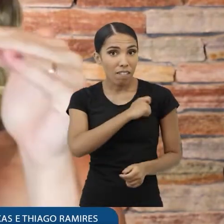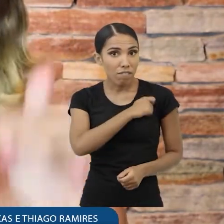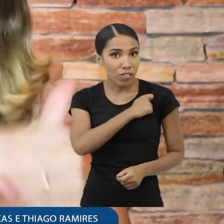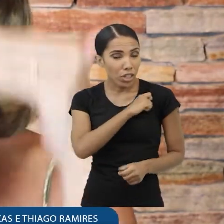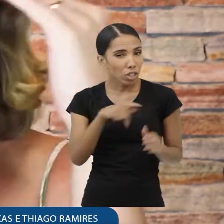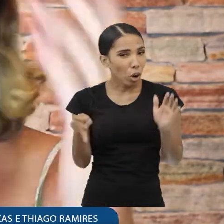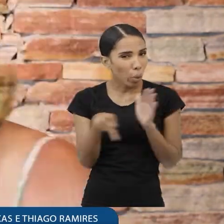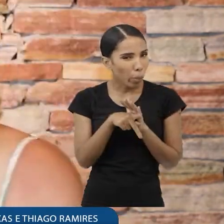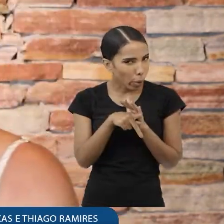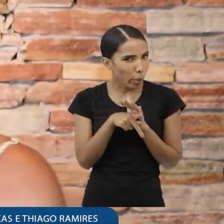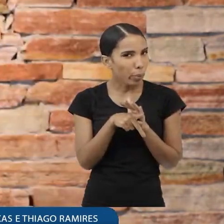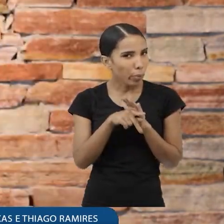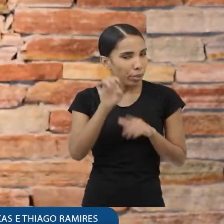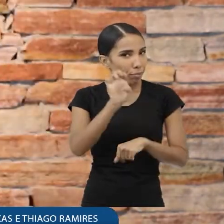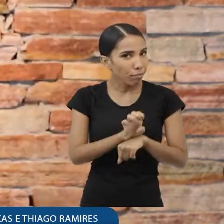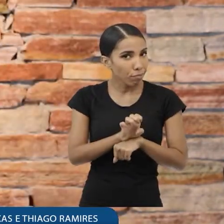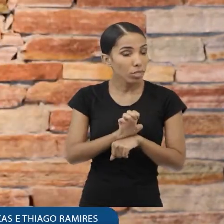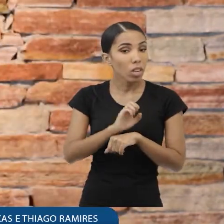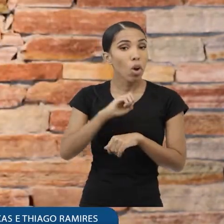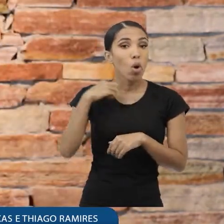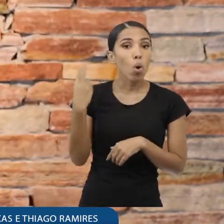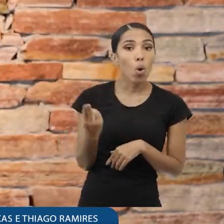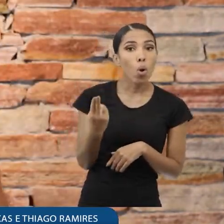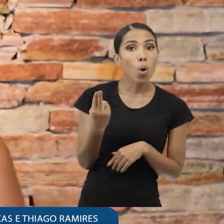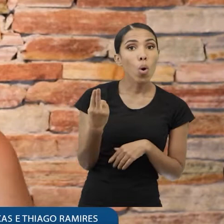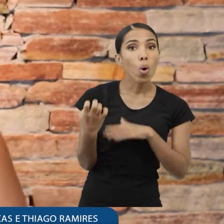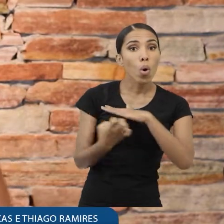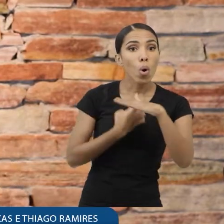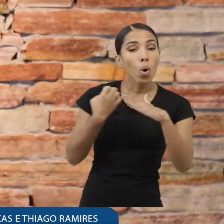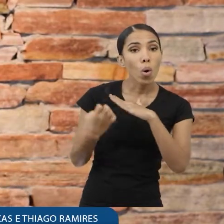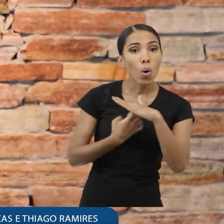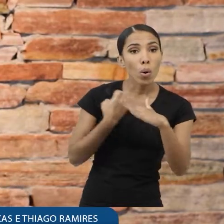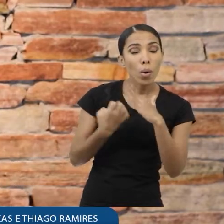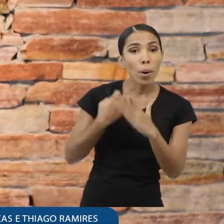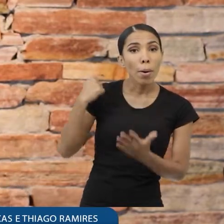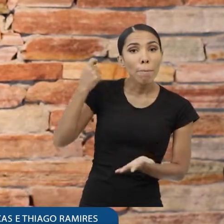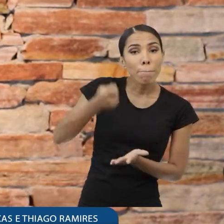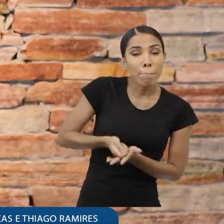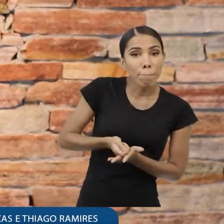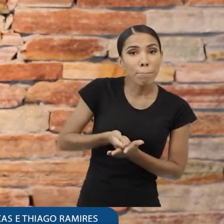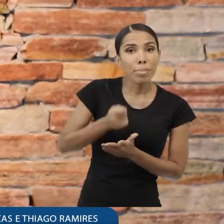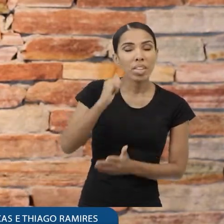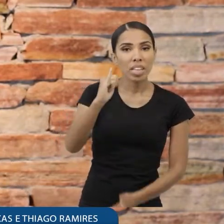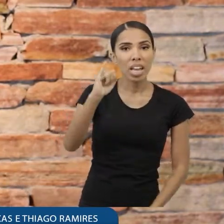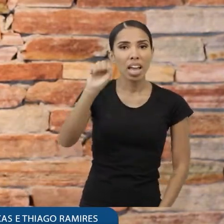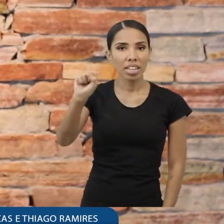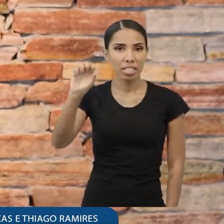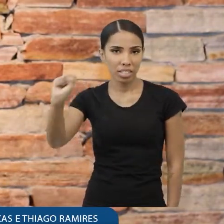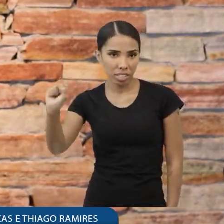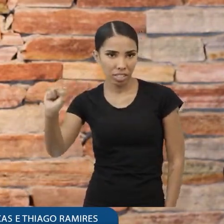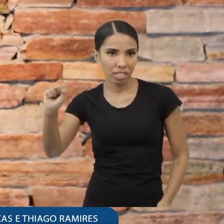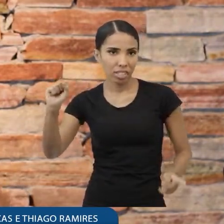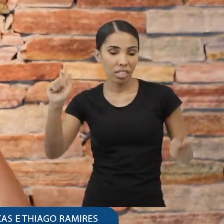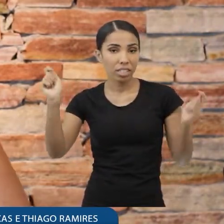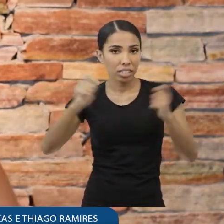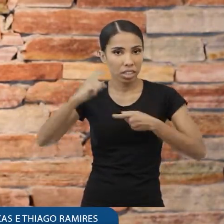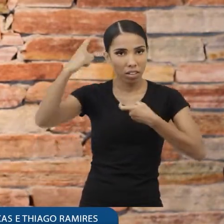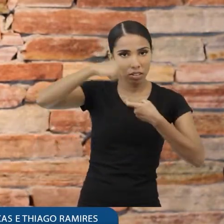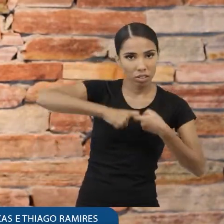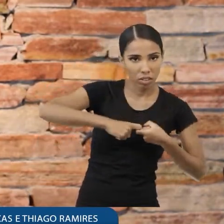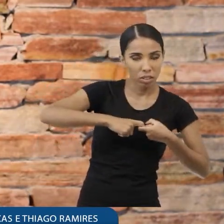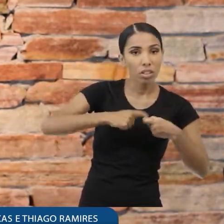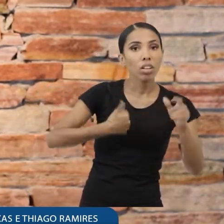incentivo fiscais estaduais, ou se é uma empresa que faz paga muito imposto do ISS. E aí está